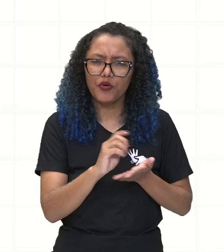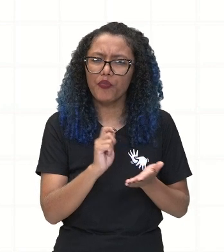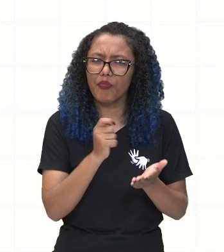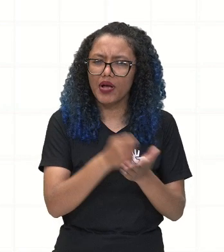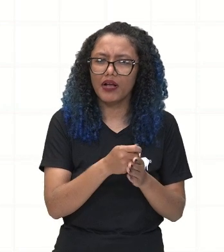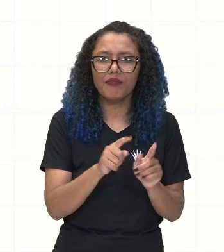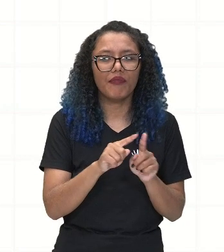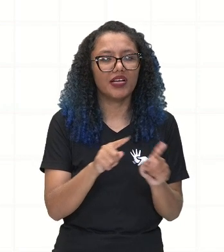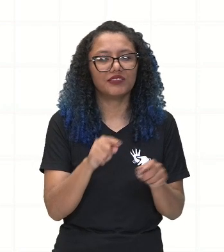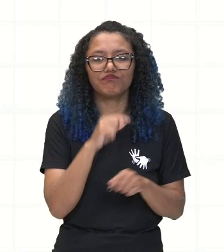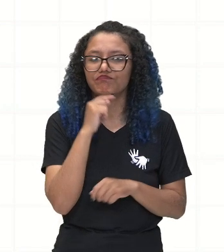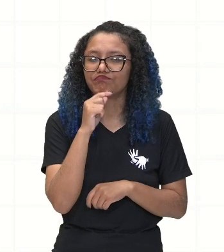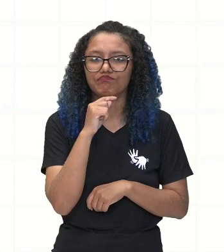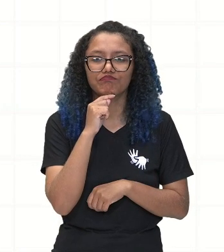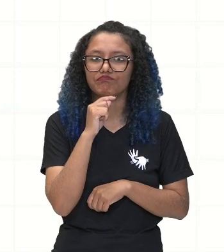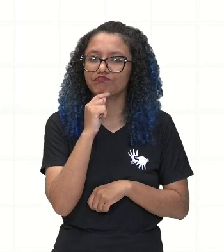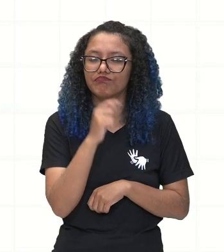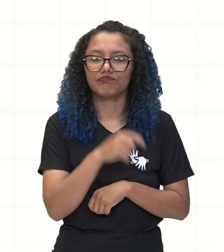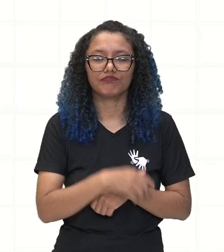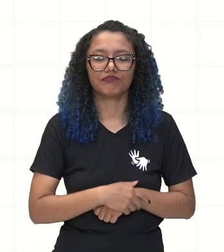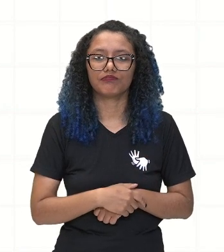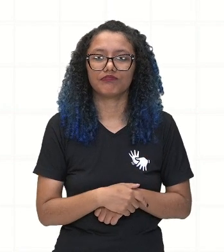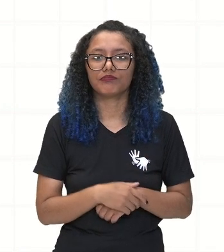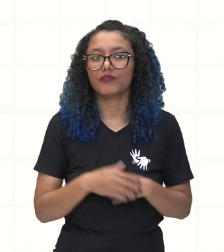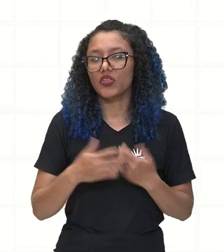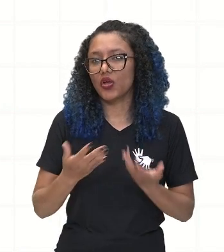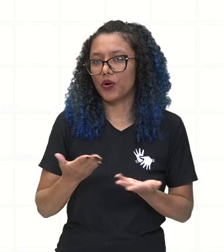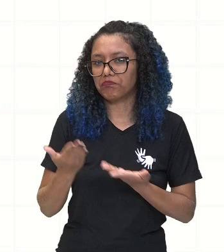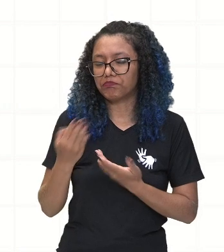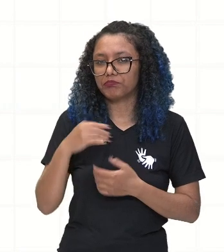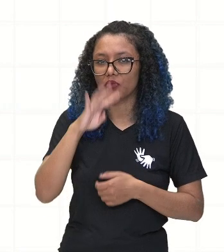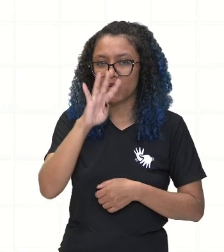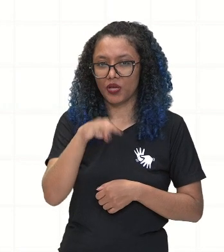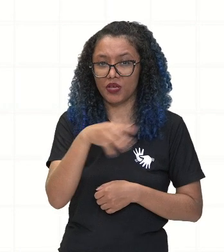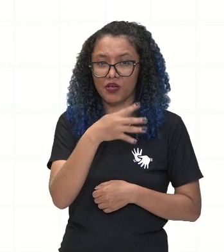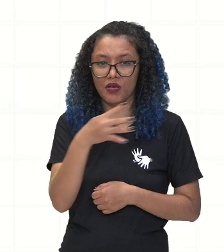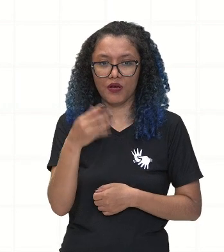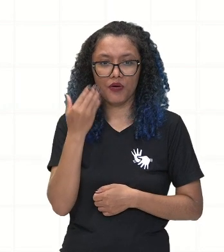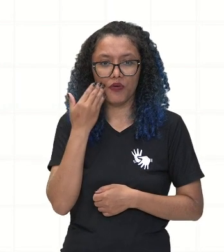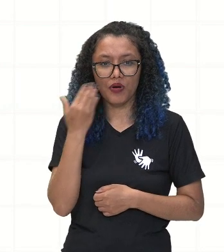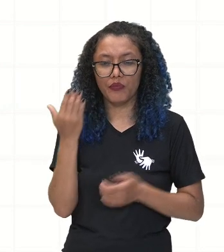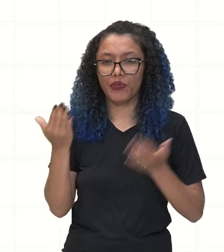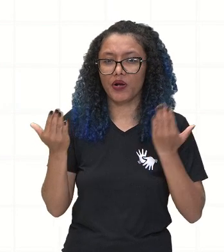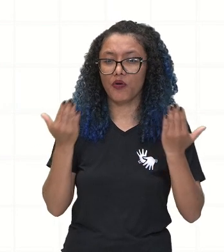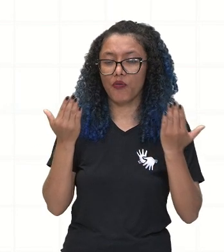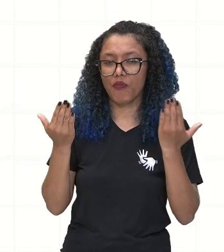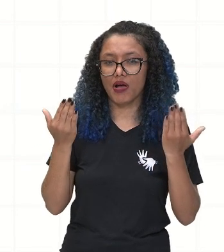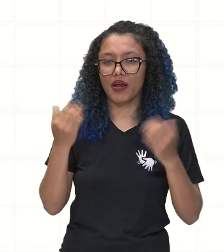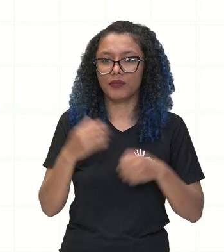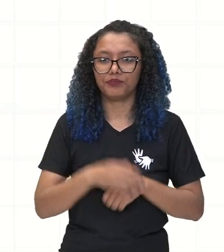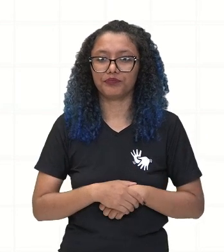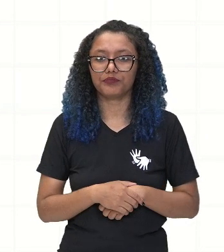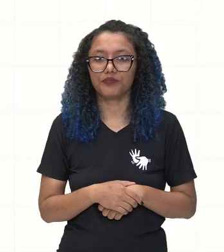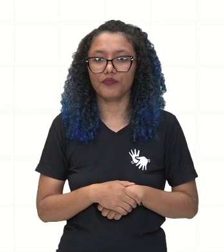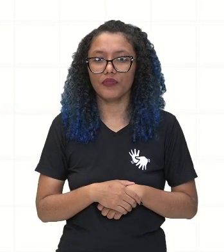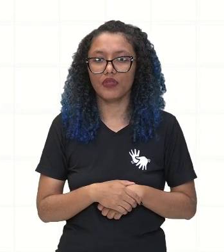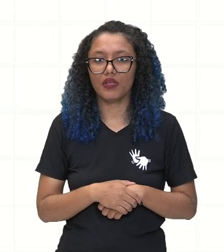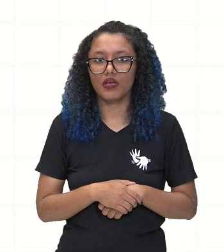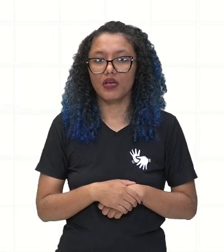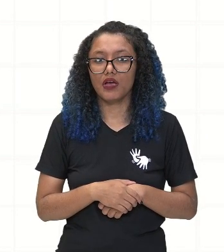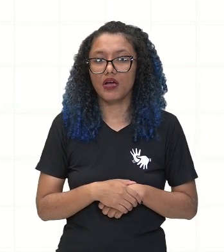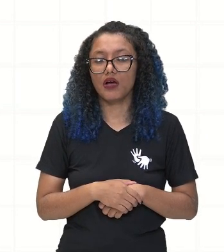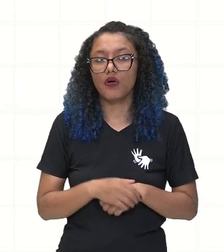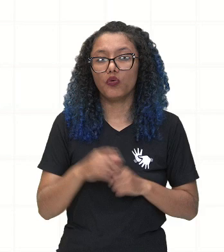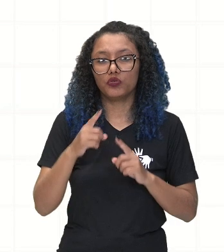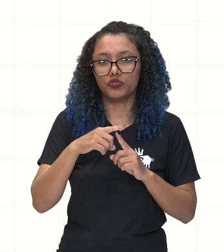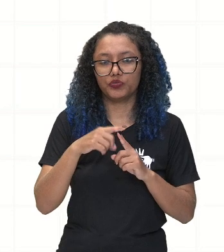não acontecia. Observem aqui que nós temos um quadro comparativo entre mita e encomenda. Então, qual